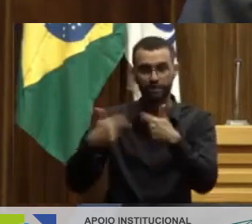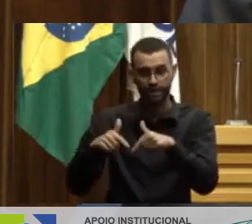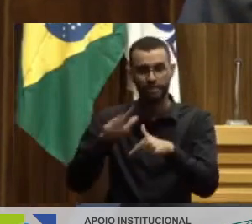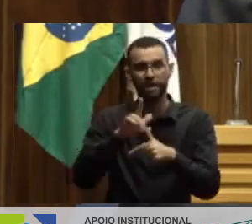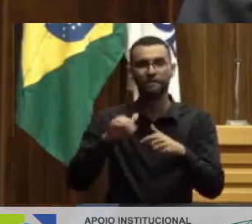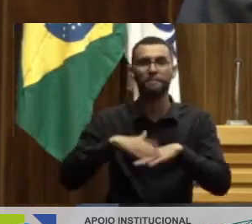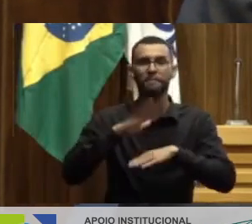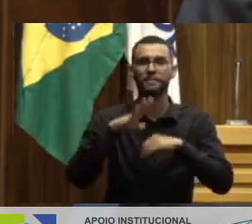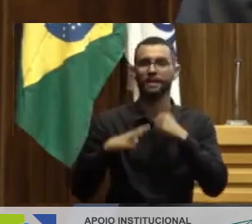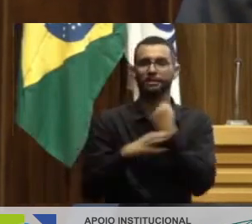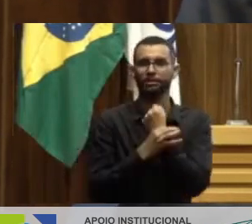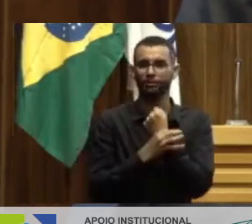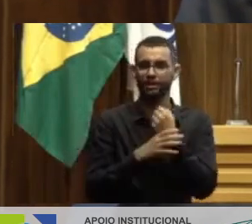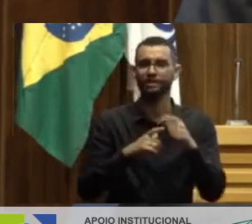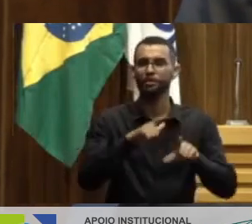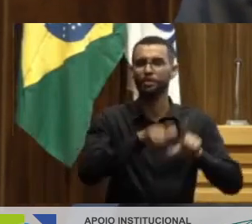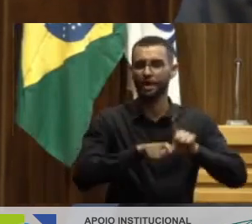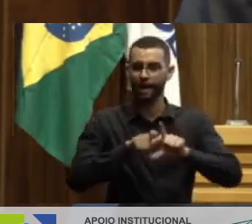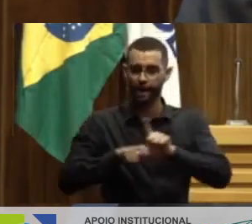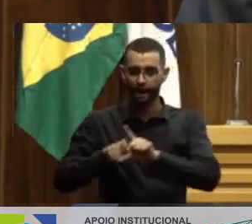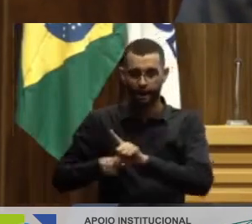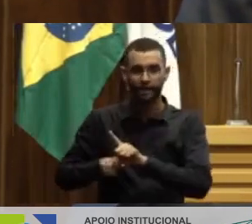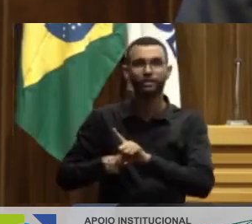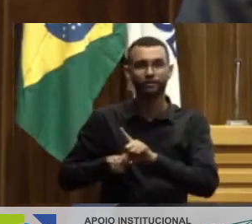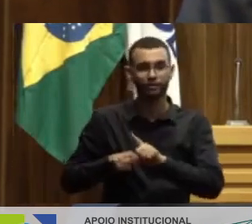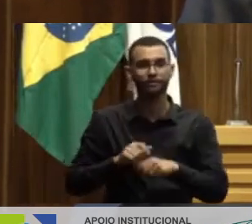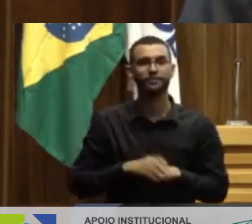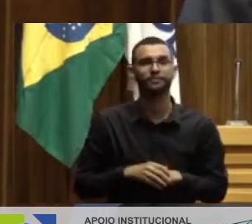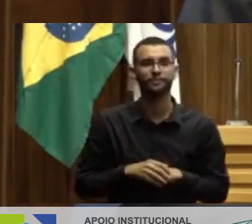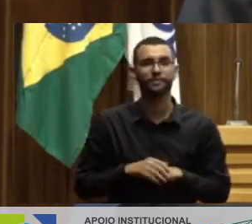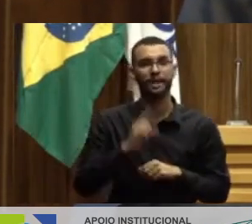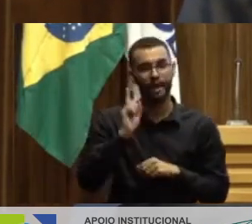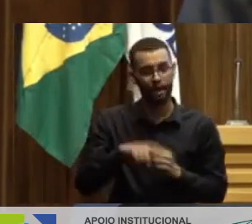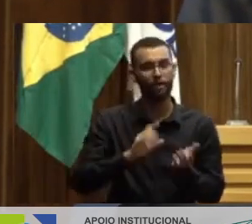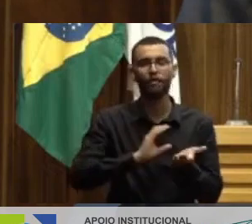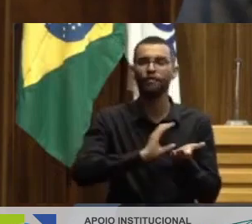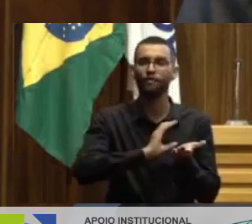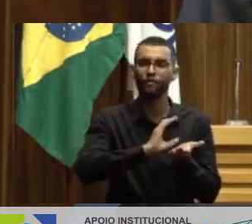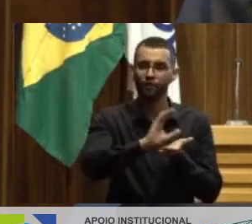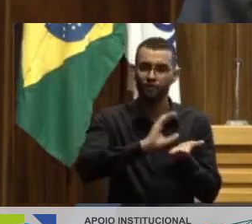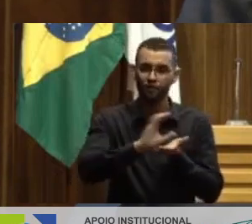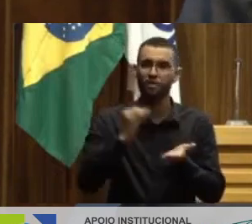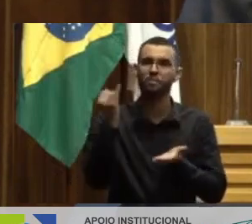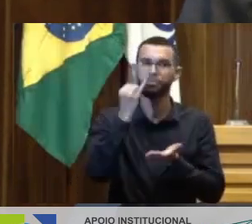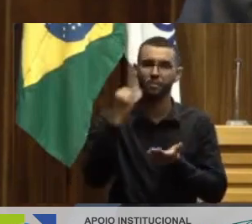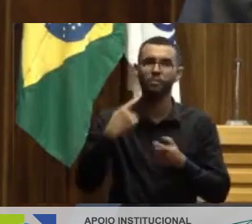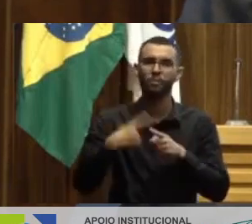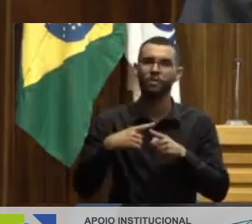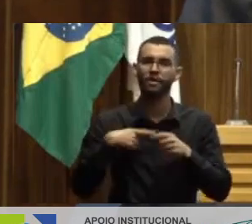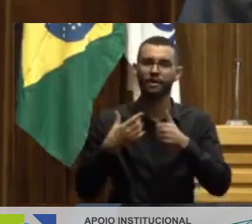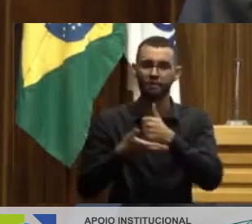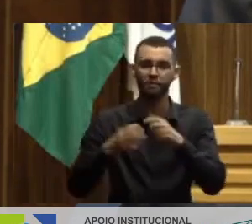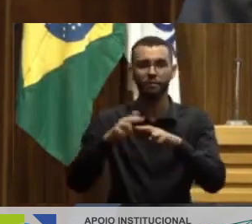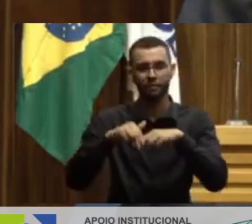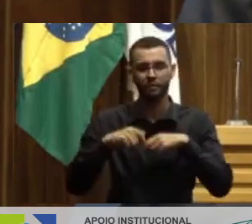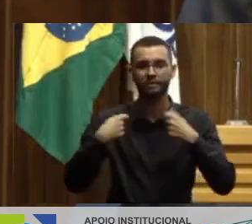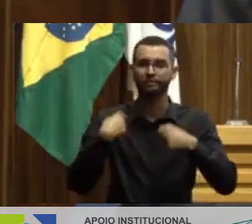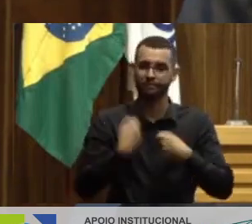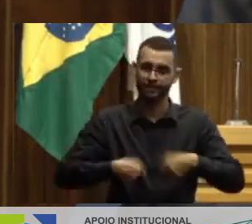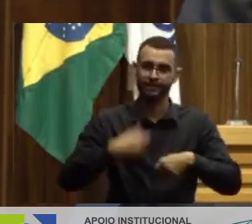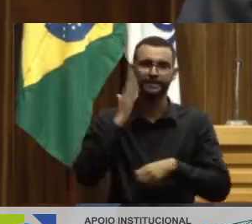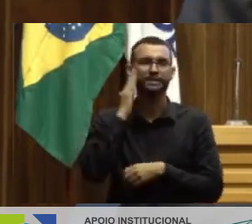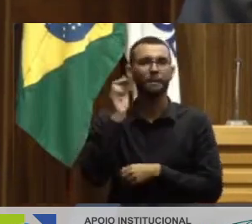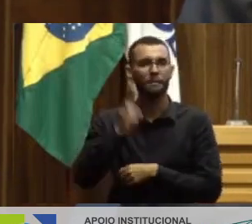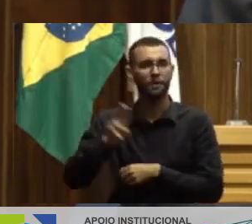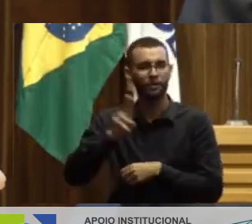segurança do crédito. É um valor muito importante, porque é um valor que tem subsídio, por isso que nós temos que usar muito bem e ter bons retornos. E a inovação